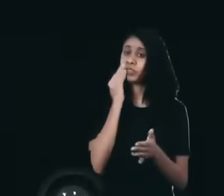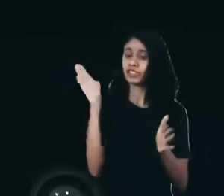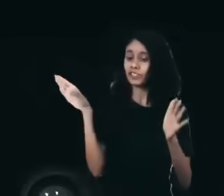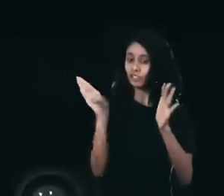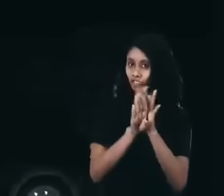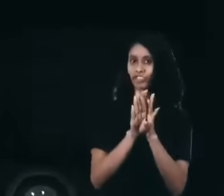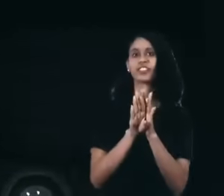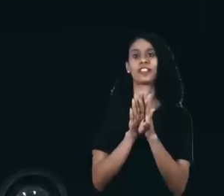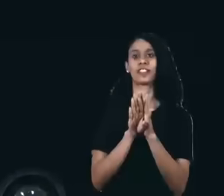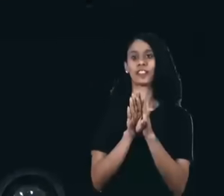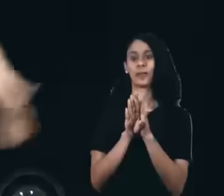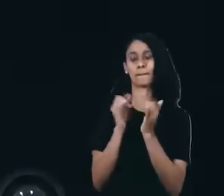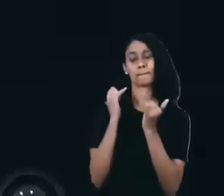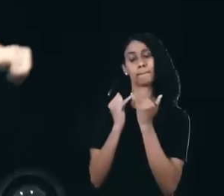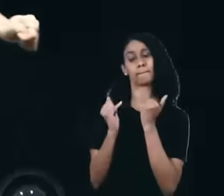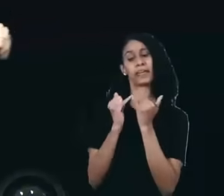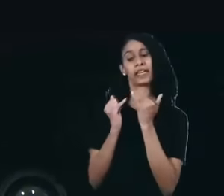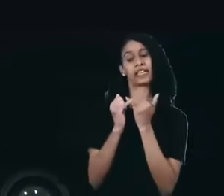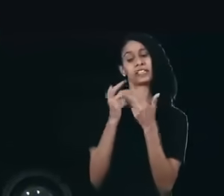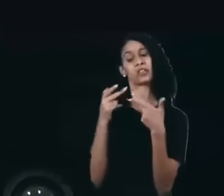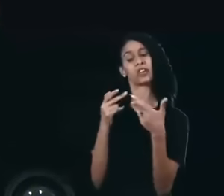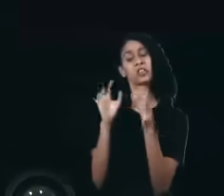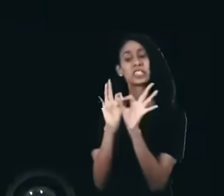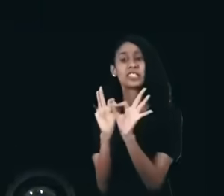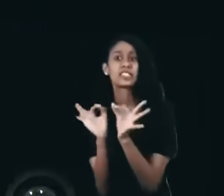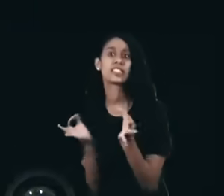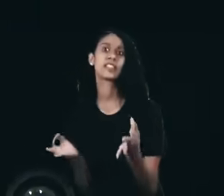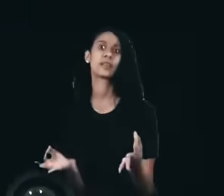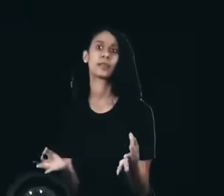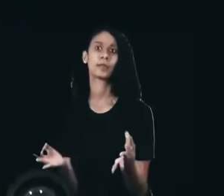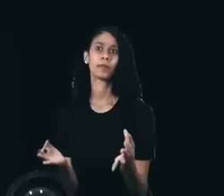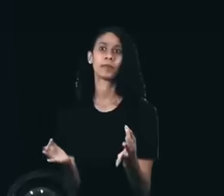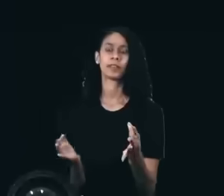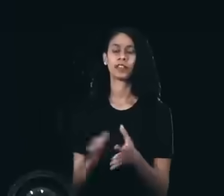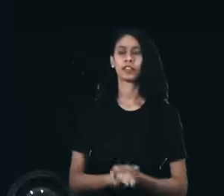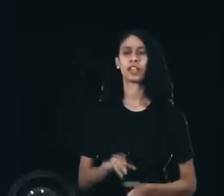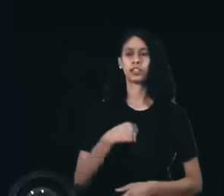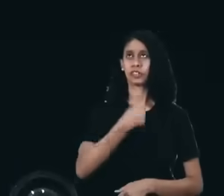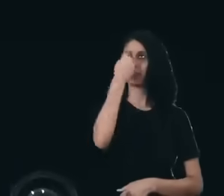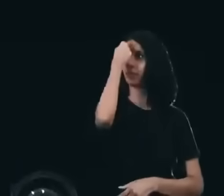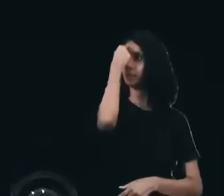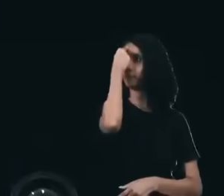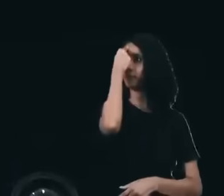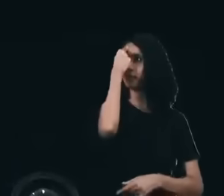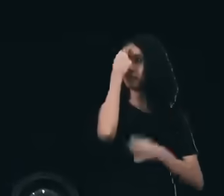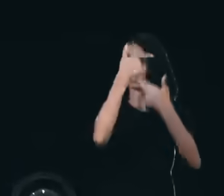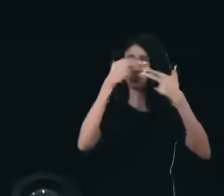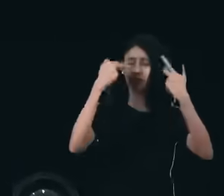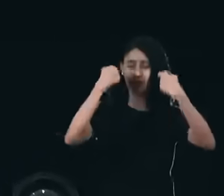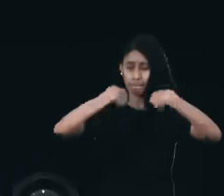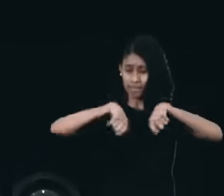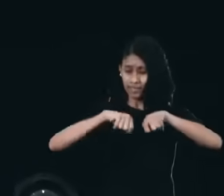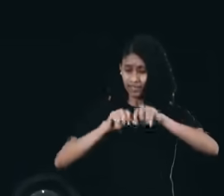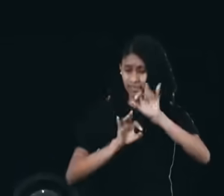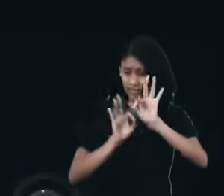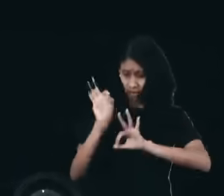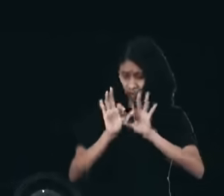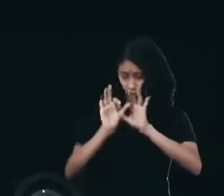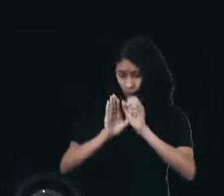vem travestida de algo desprezível. Às vezes a bênção que a gente precisa tá maquiada,